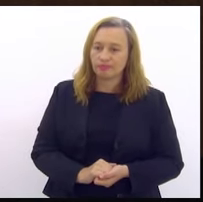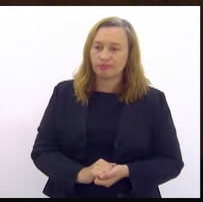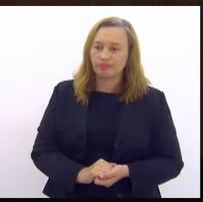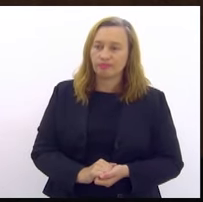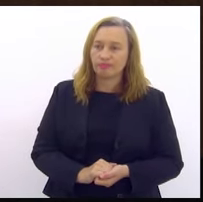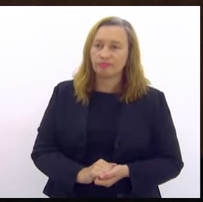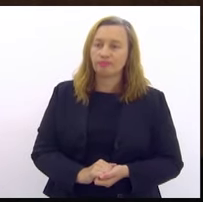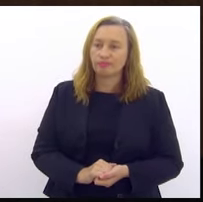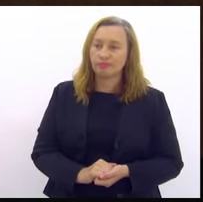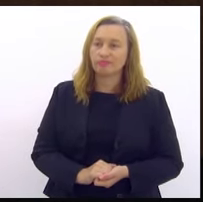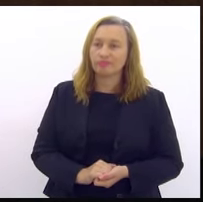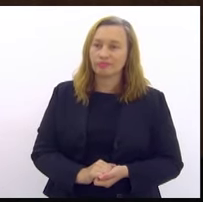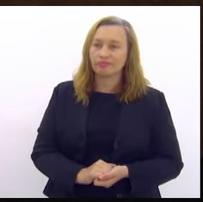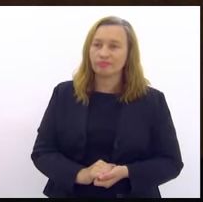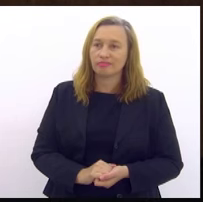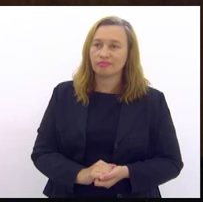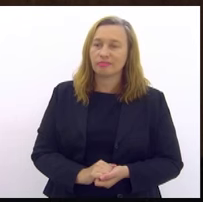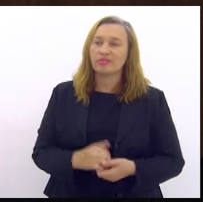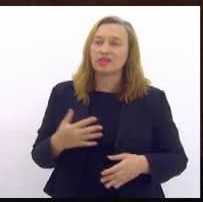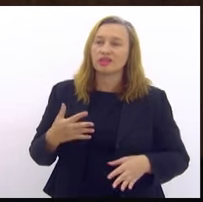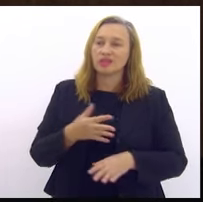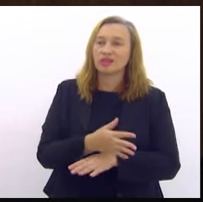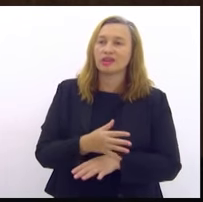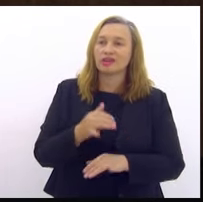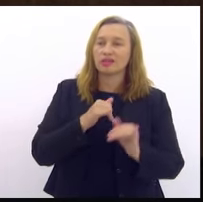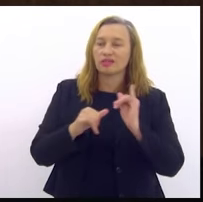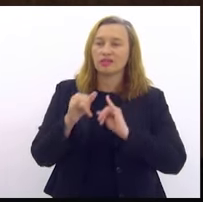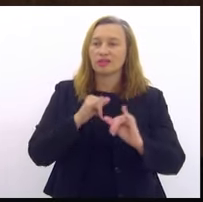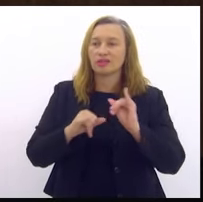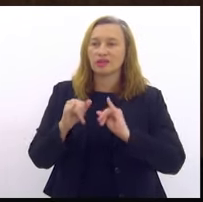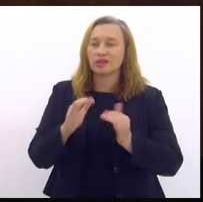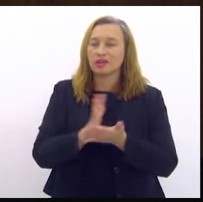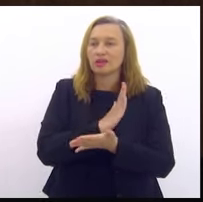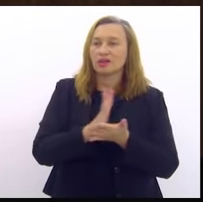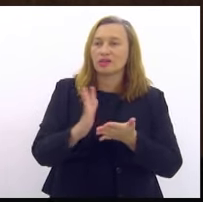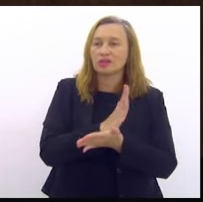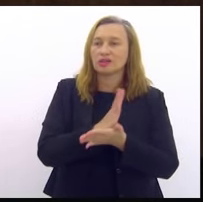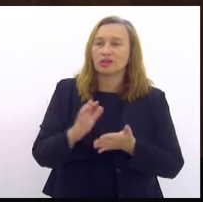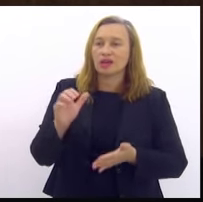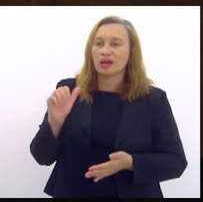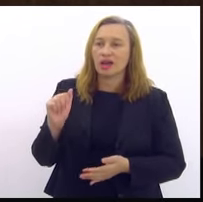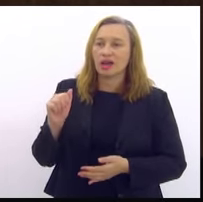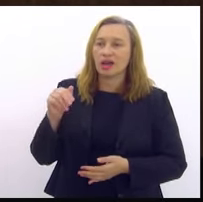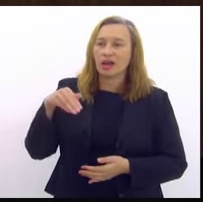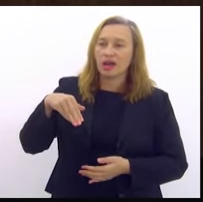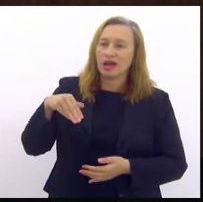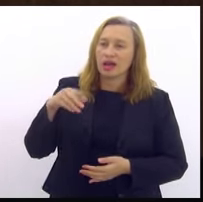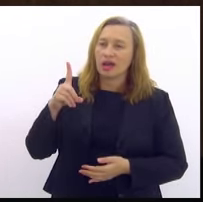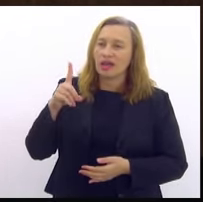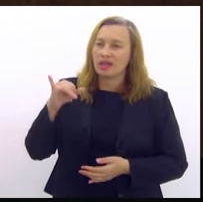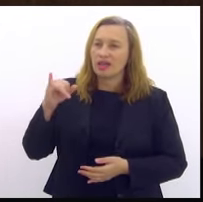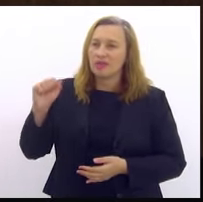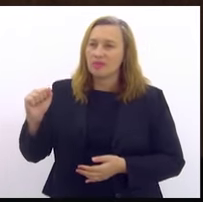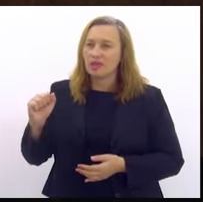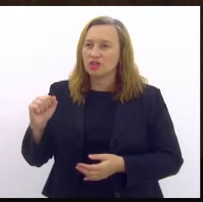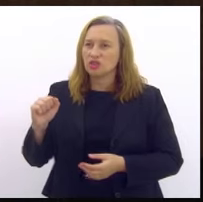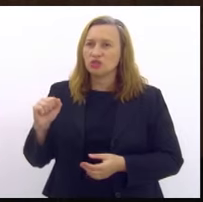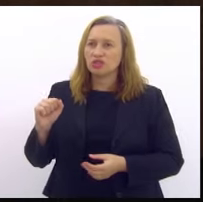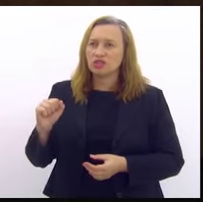Acabou de chegar a informação de que algumas academias de jiu-jitsu de